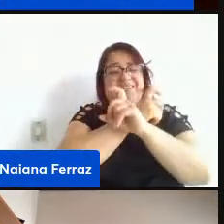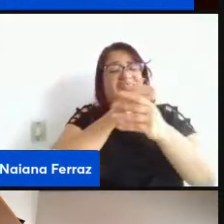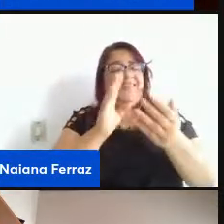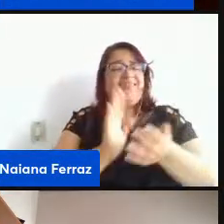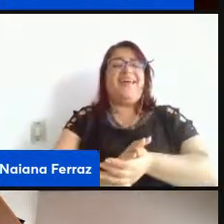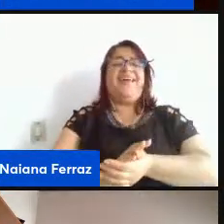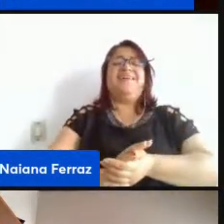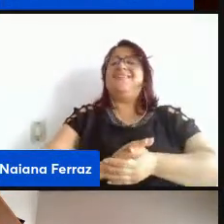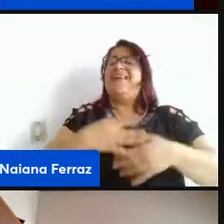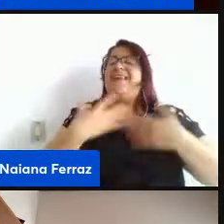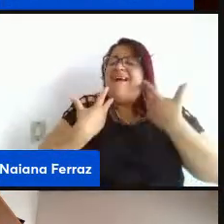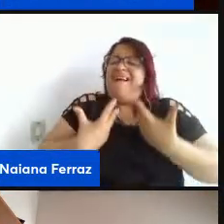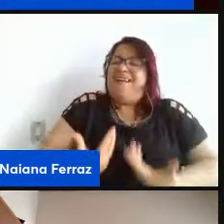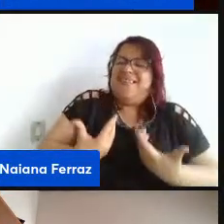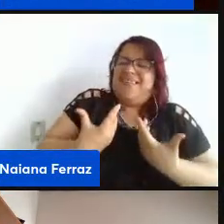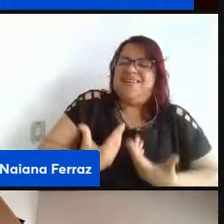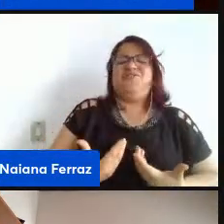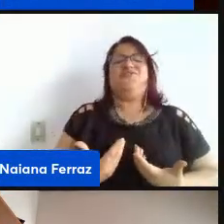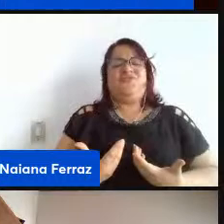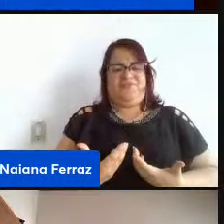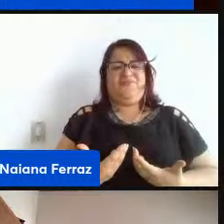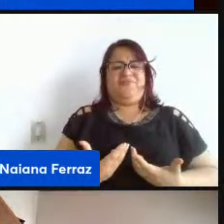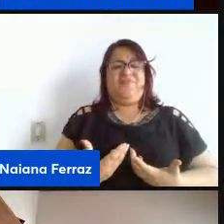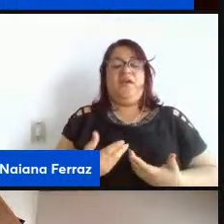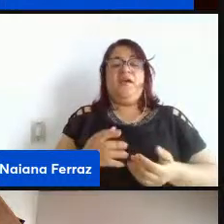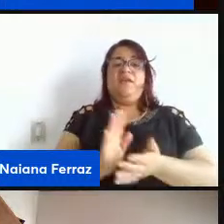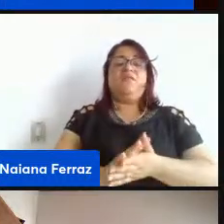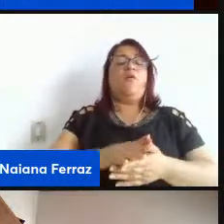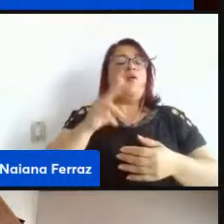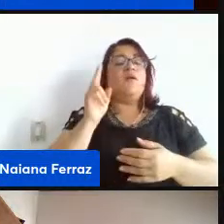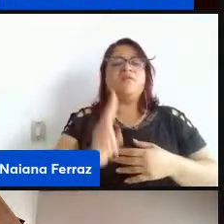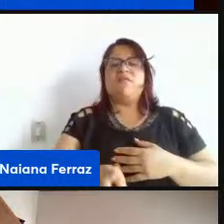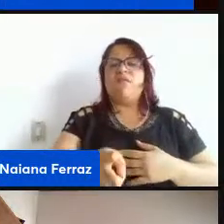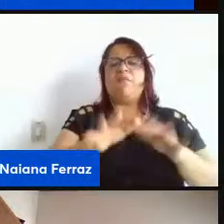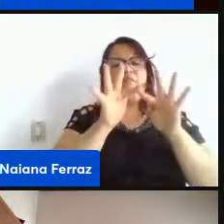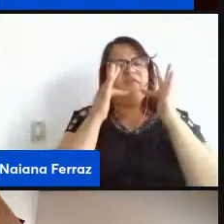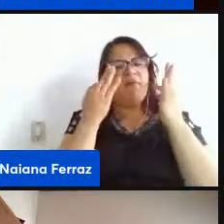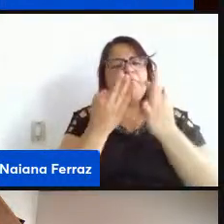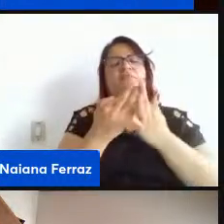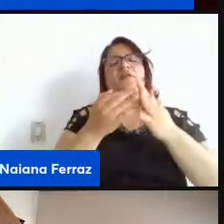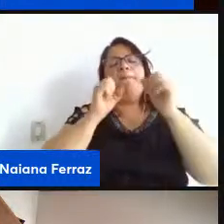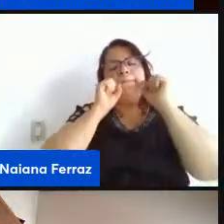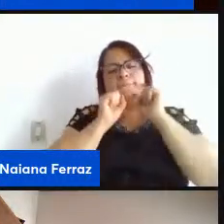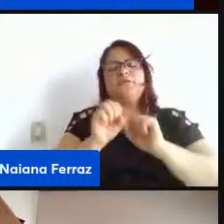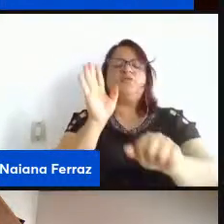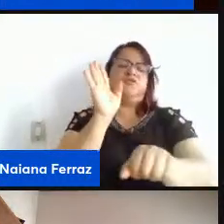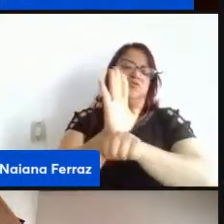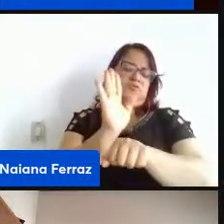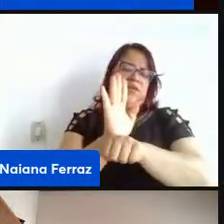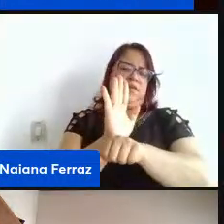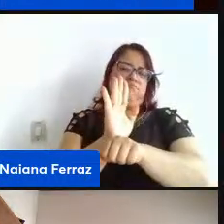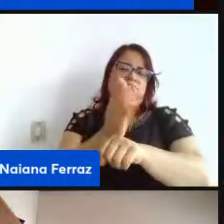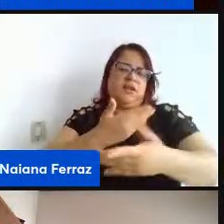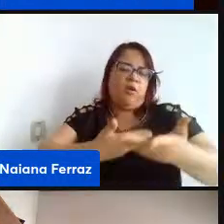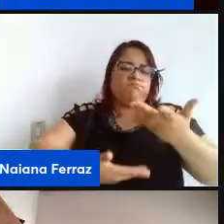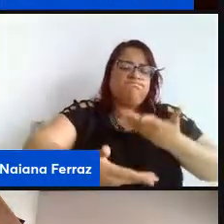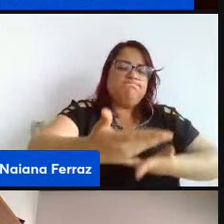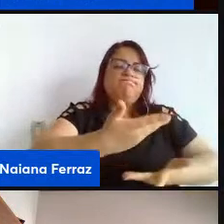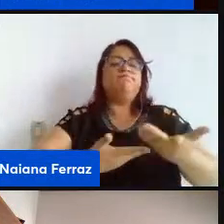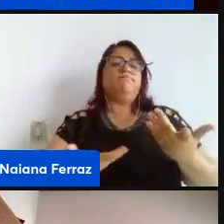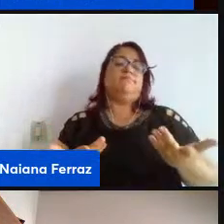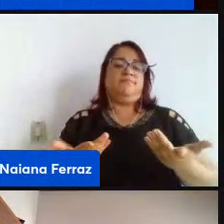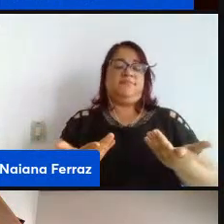esse trabalho. Então, e sempre a família vai ter, sim, uma contribuição, nem que seja, né,